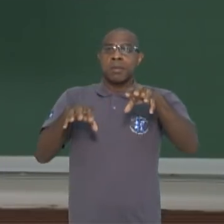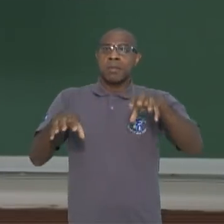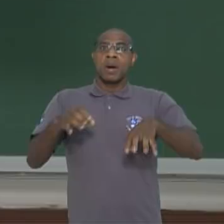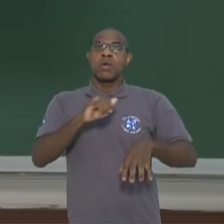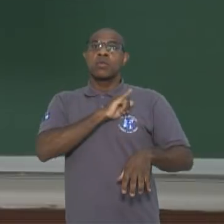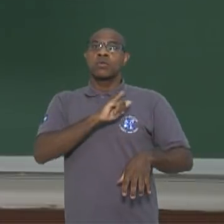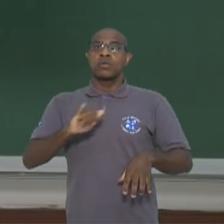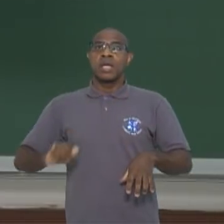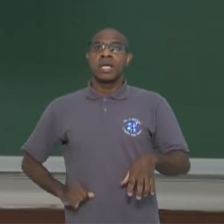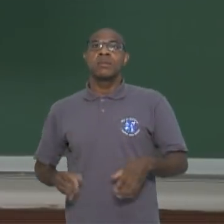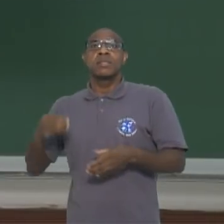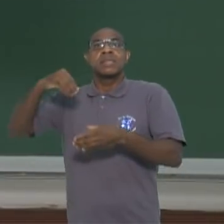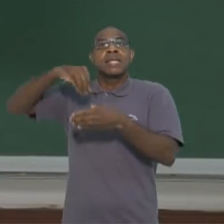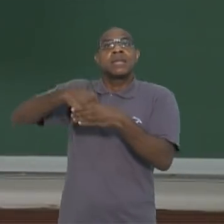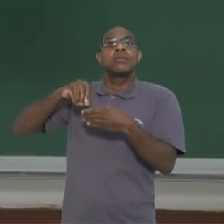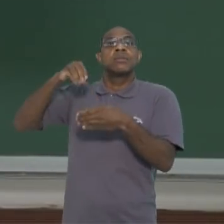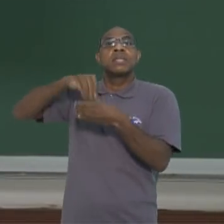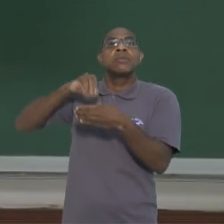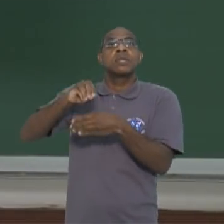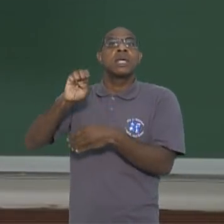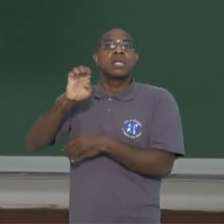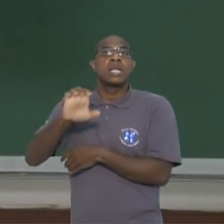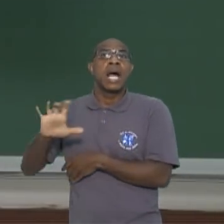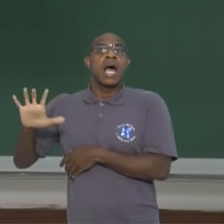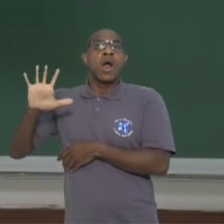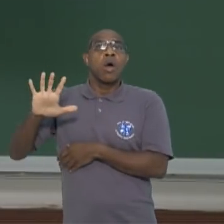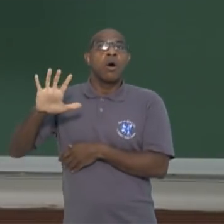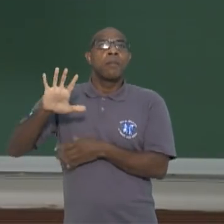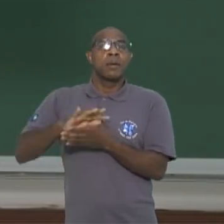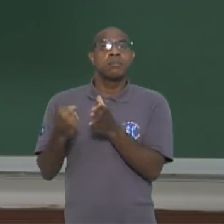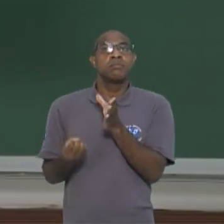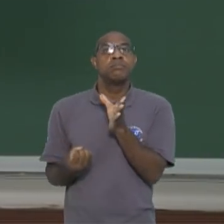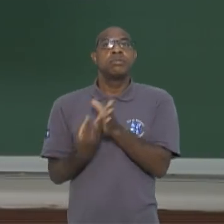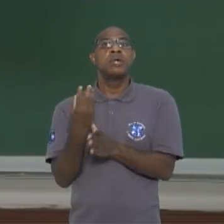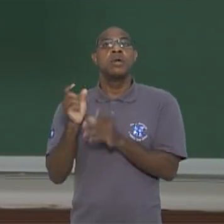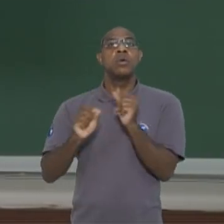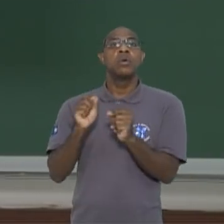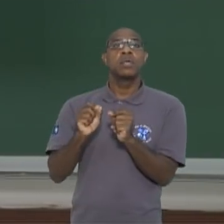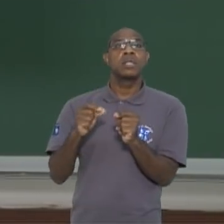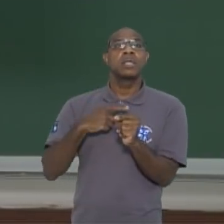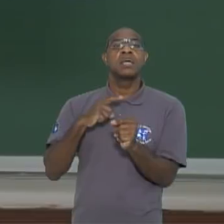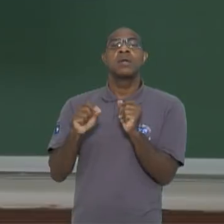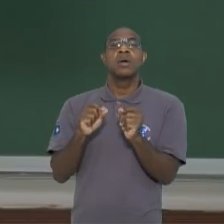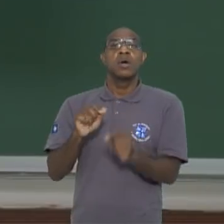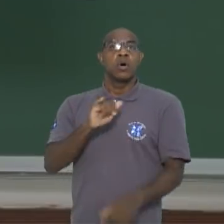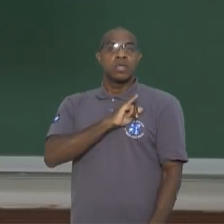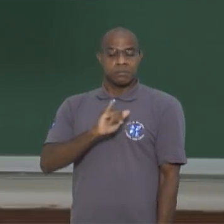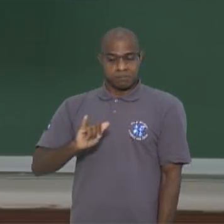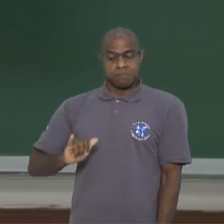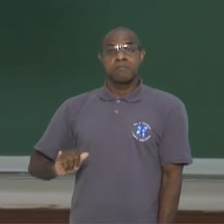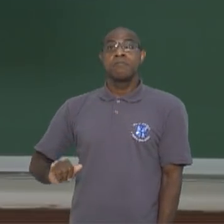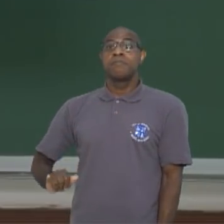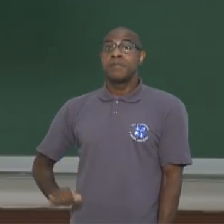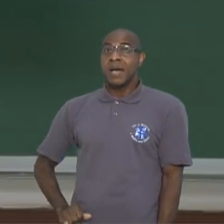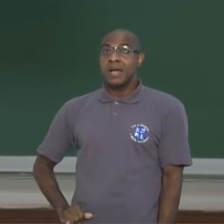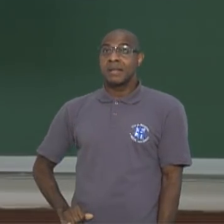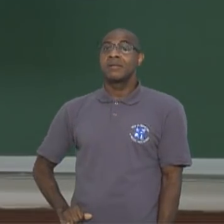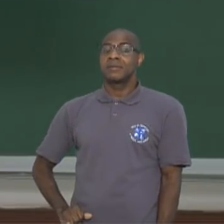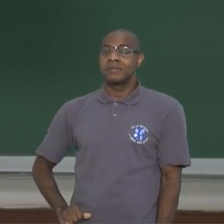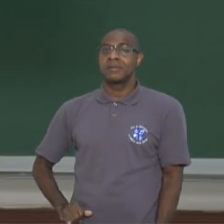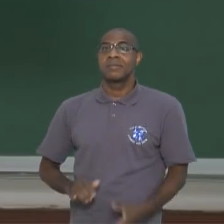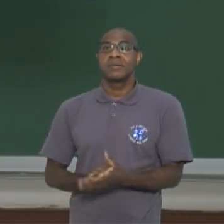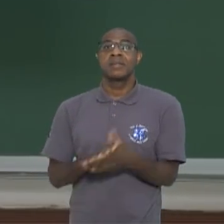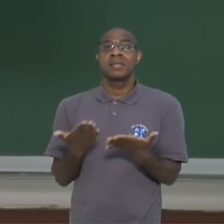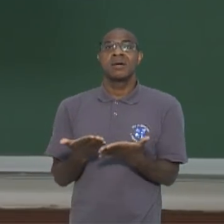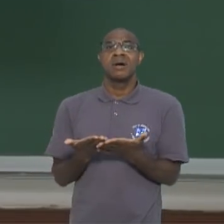vândalos. Os reinos germanos se formaram a partir da desagregação do Império Romano do Ocidente. Então, com a queda